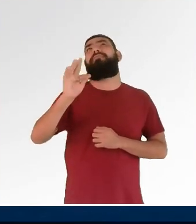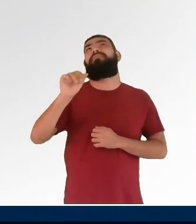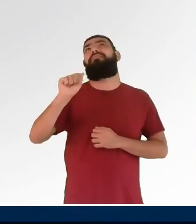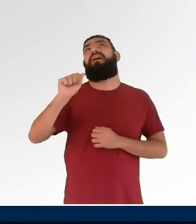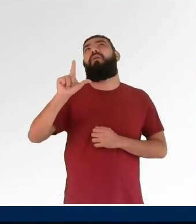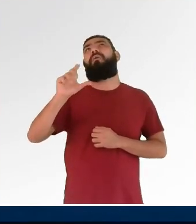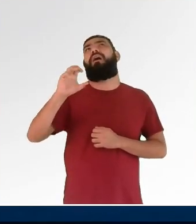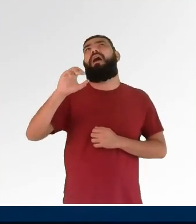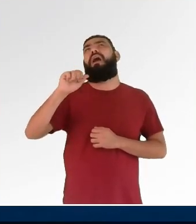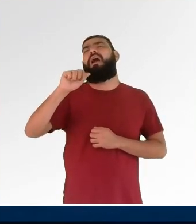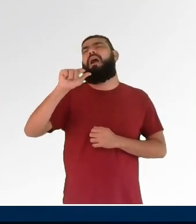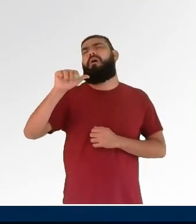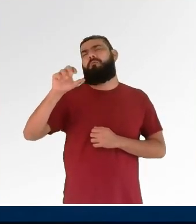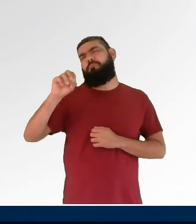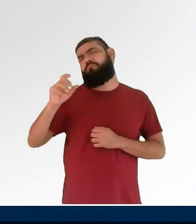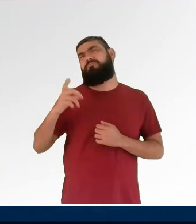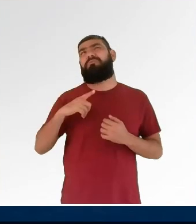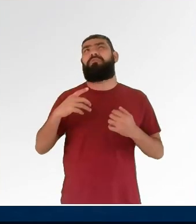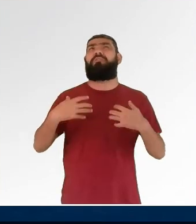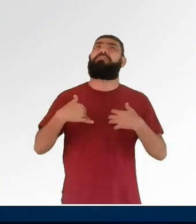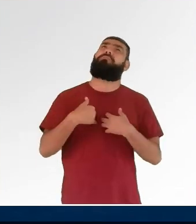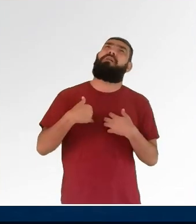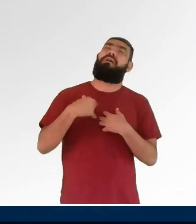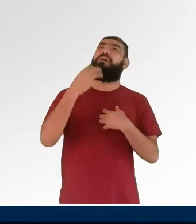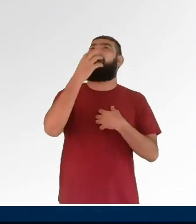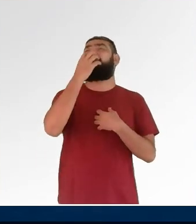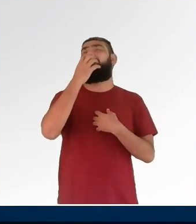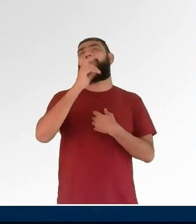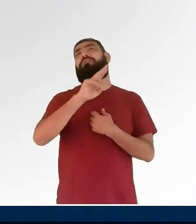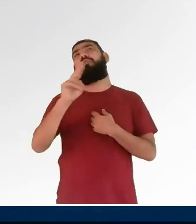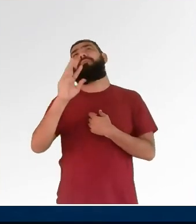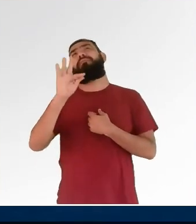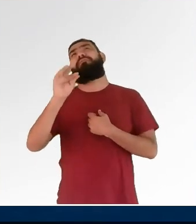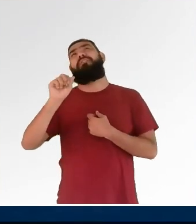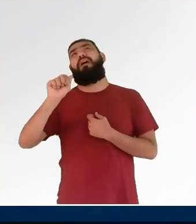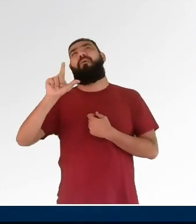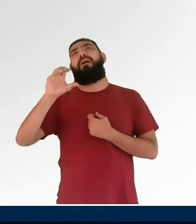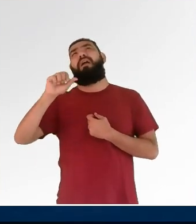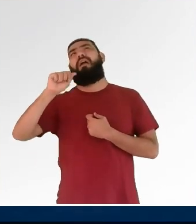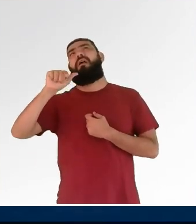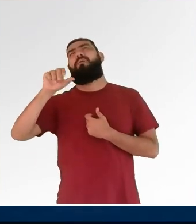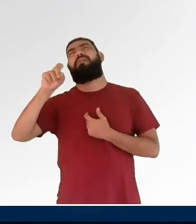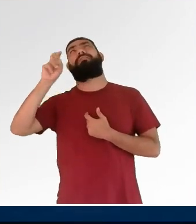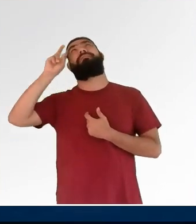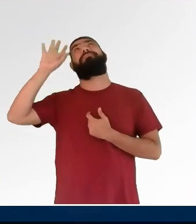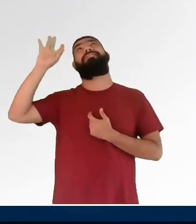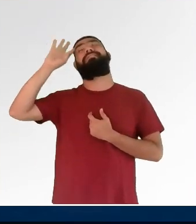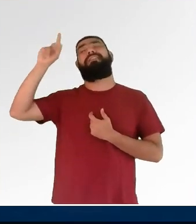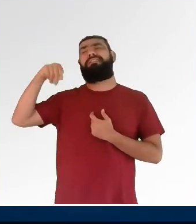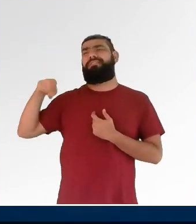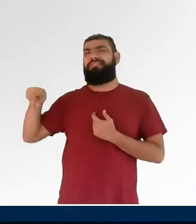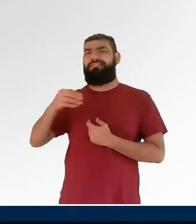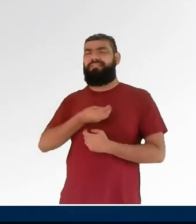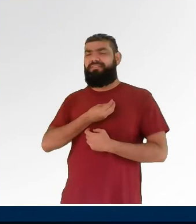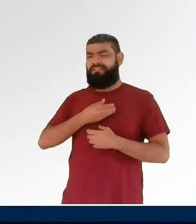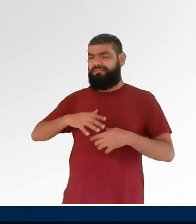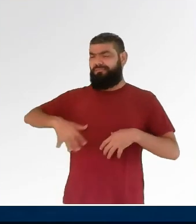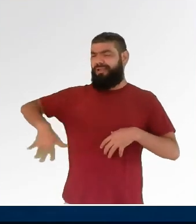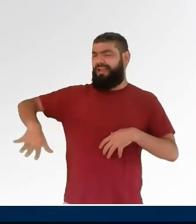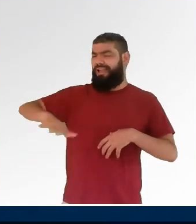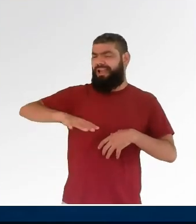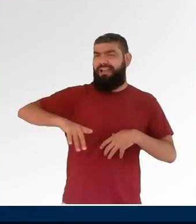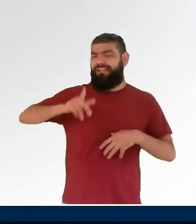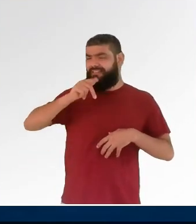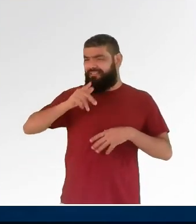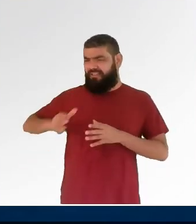tinha um animal chamado, um cachorro chamado Falcão. E vamos imaginar que você vivesse ali uma região de várzea e o seu